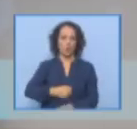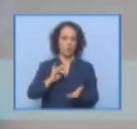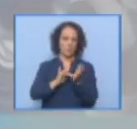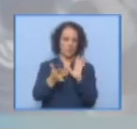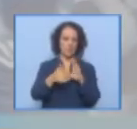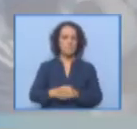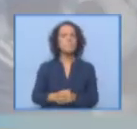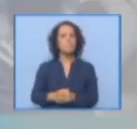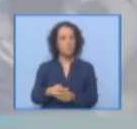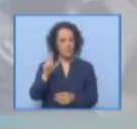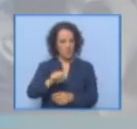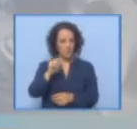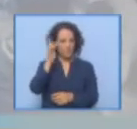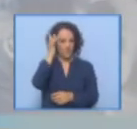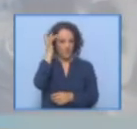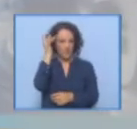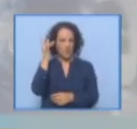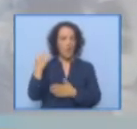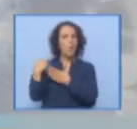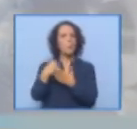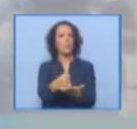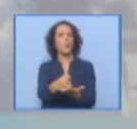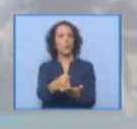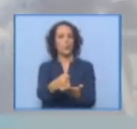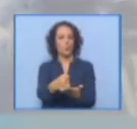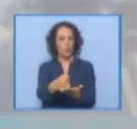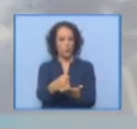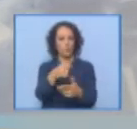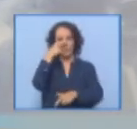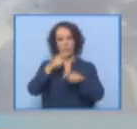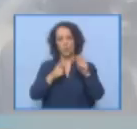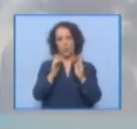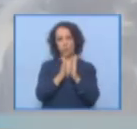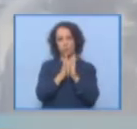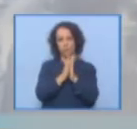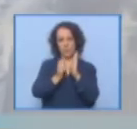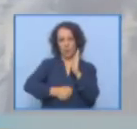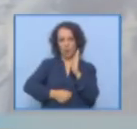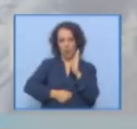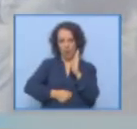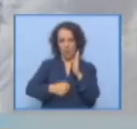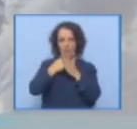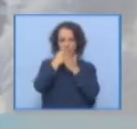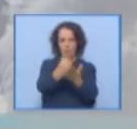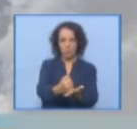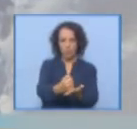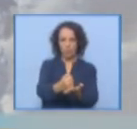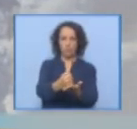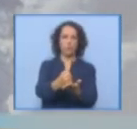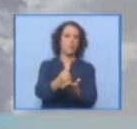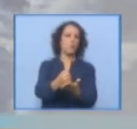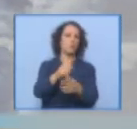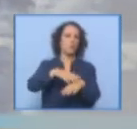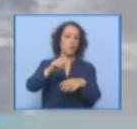foram fáceis também os apoios por parte de elementos da Igreja Católica pelo facto de causas como